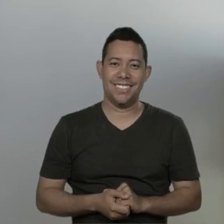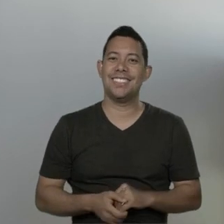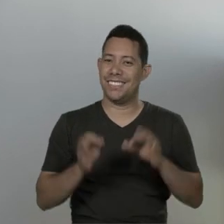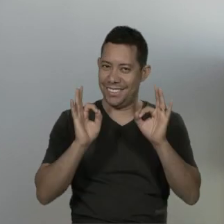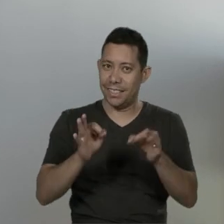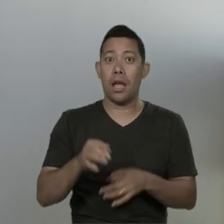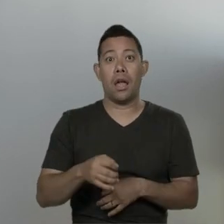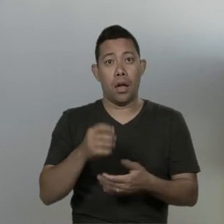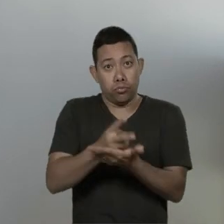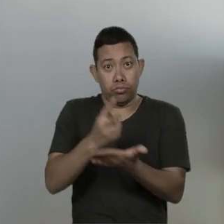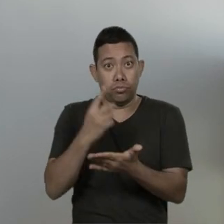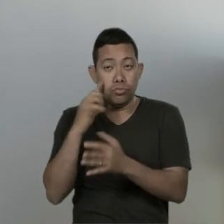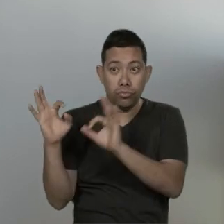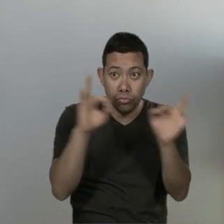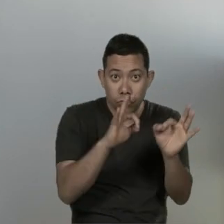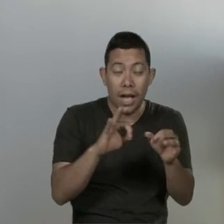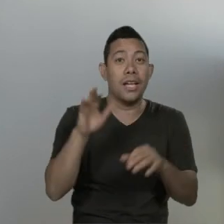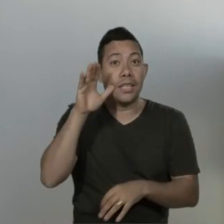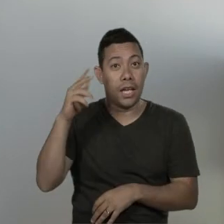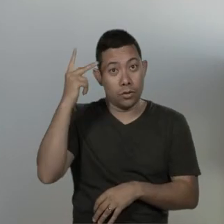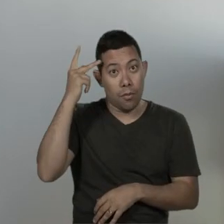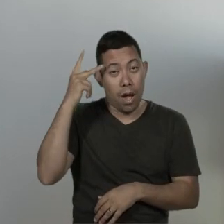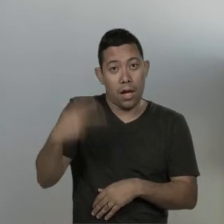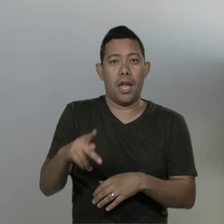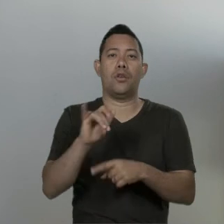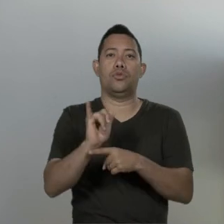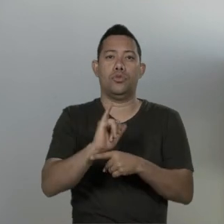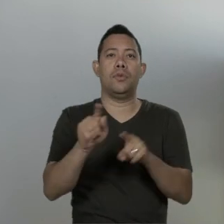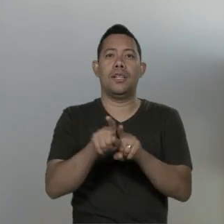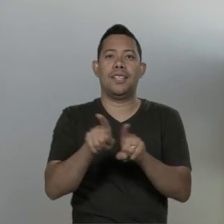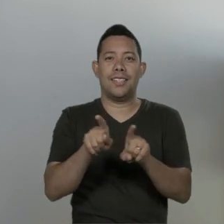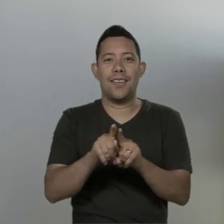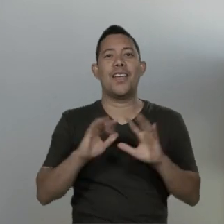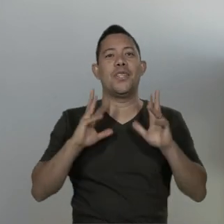Não deixe de acompanhar o SESC São Paulo no YouTube e o Sport SESC